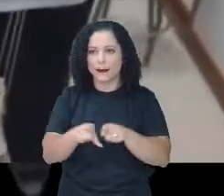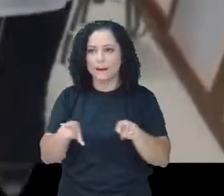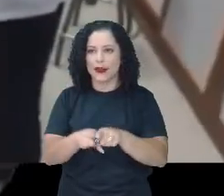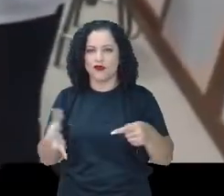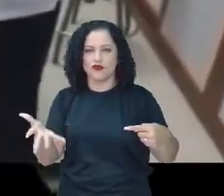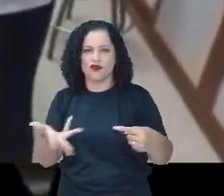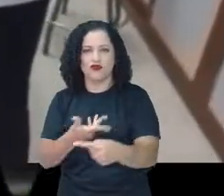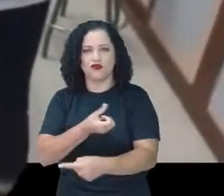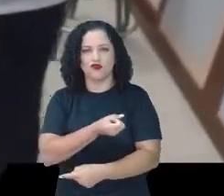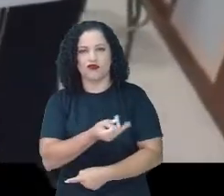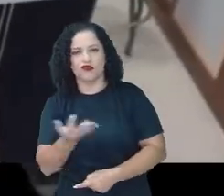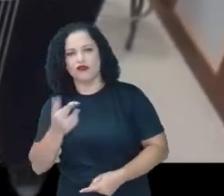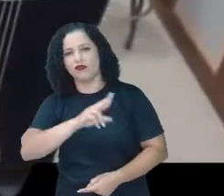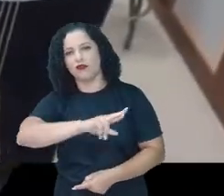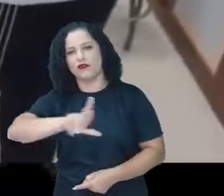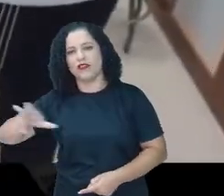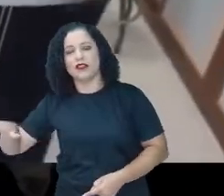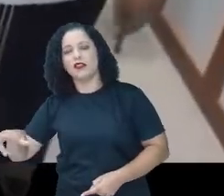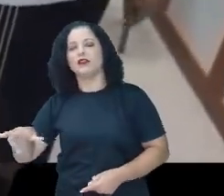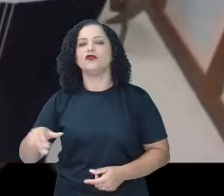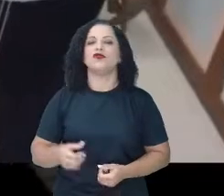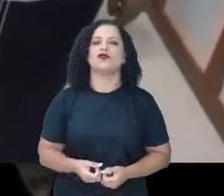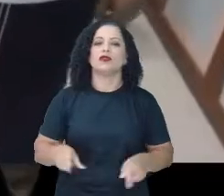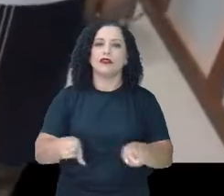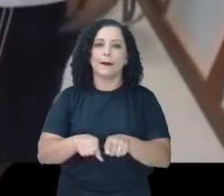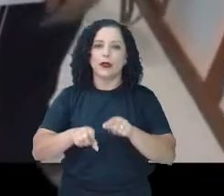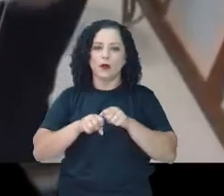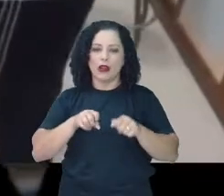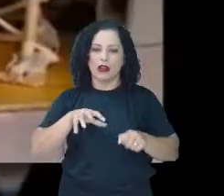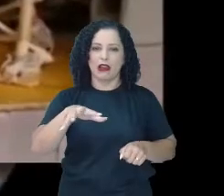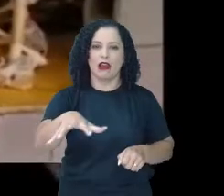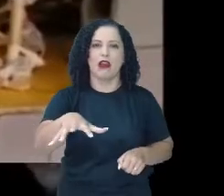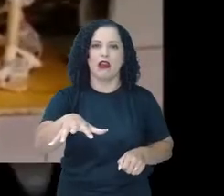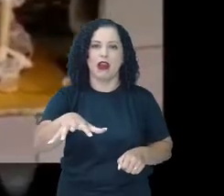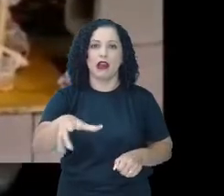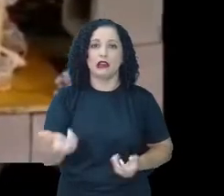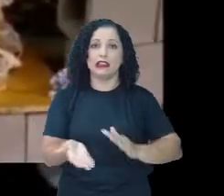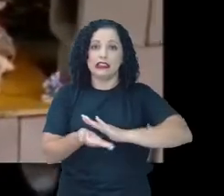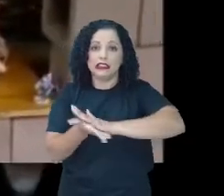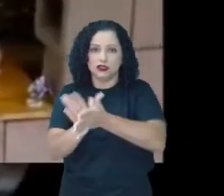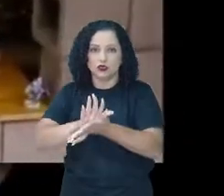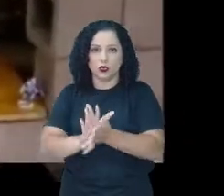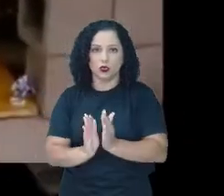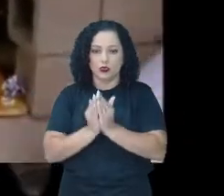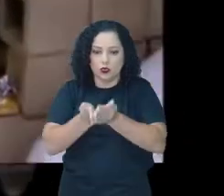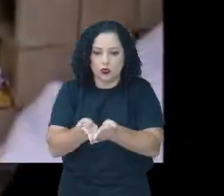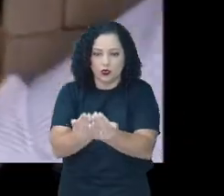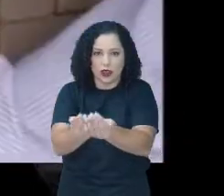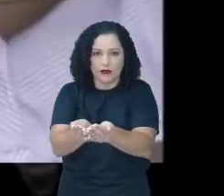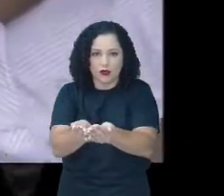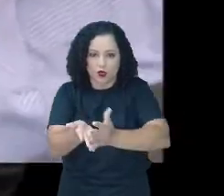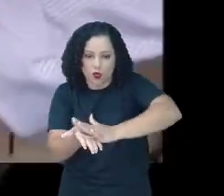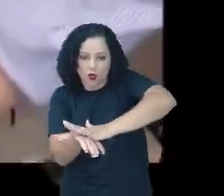uma garra chamada Garra de Arquimedes, que podia destruir um navio inteiro.